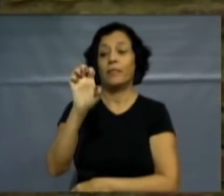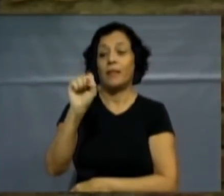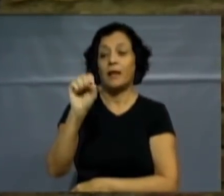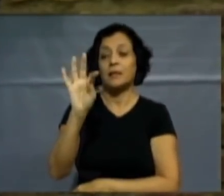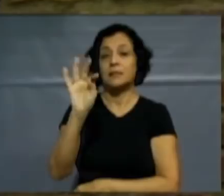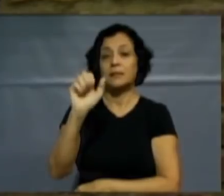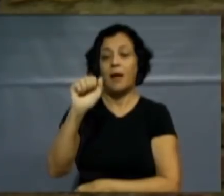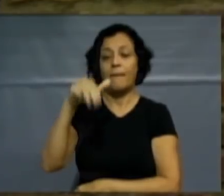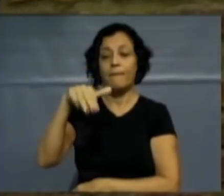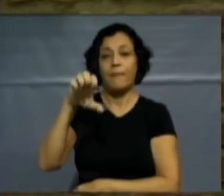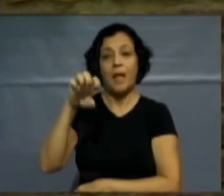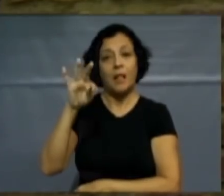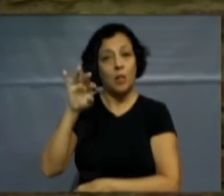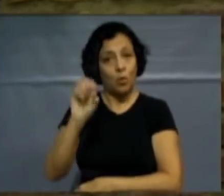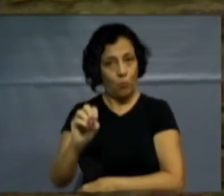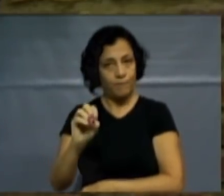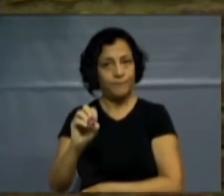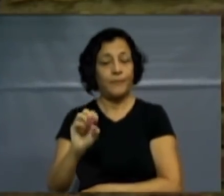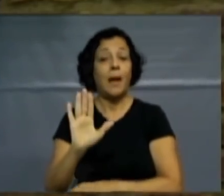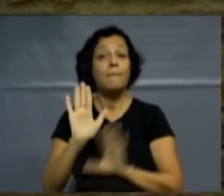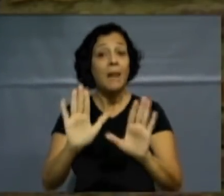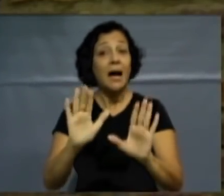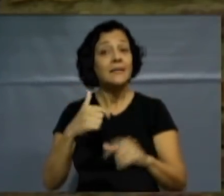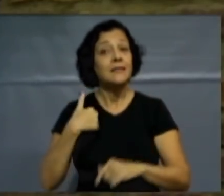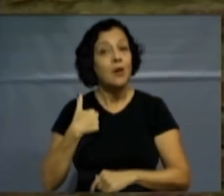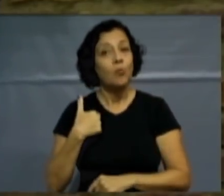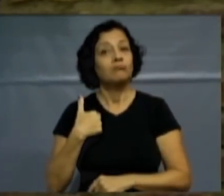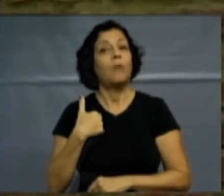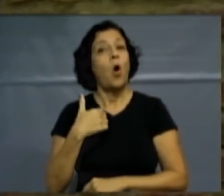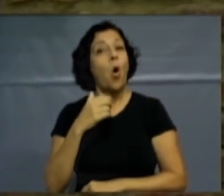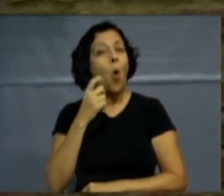tá? E eu vou abrir um parênteses.